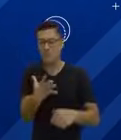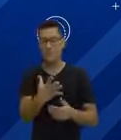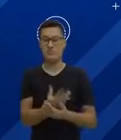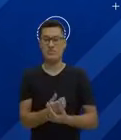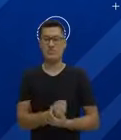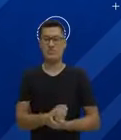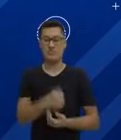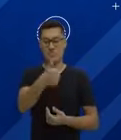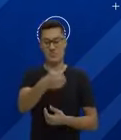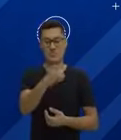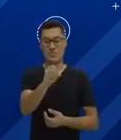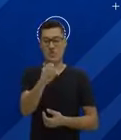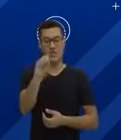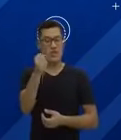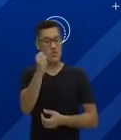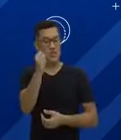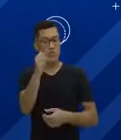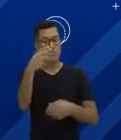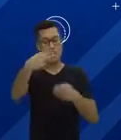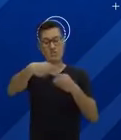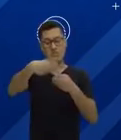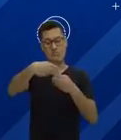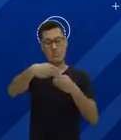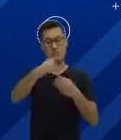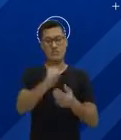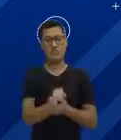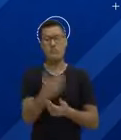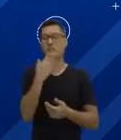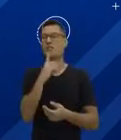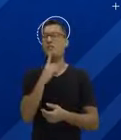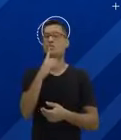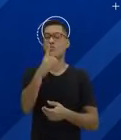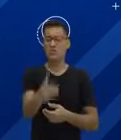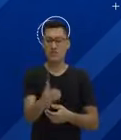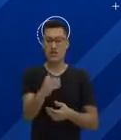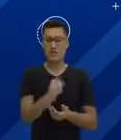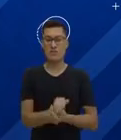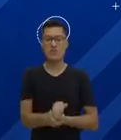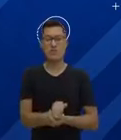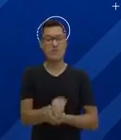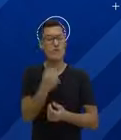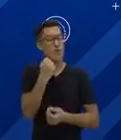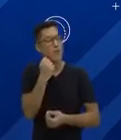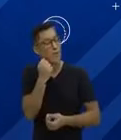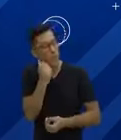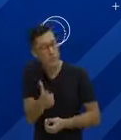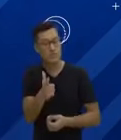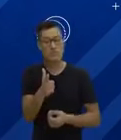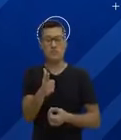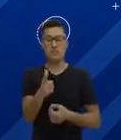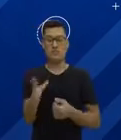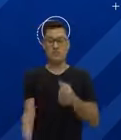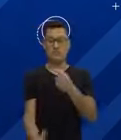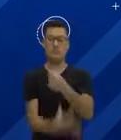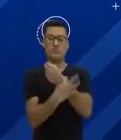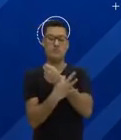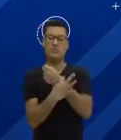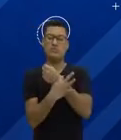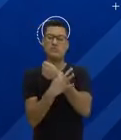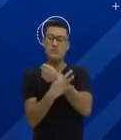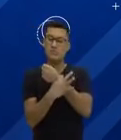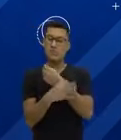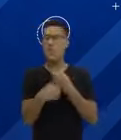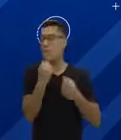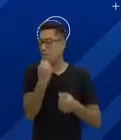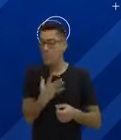108 municípios, como eu falei ainda agora. Dizer aos senhores que assim nós estamos garantindo tanto a segurança de vocês, alunos, como também